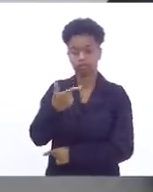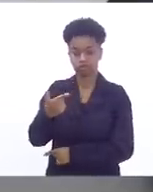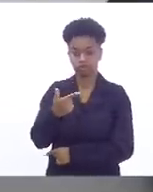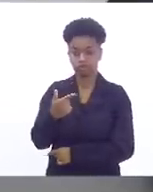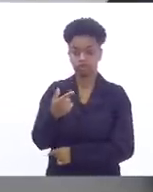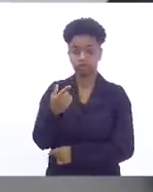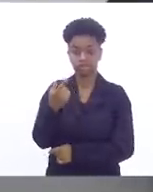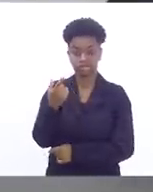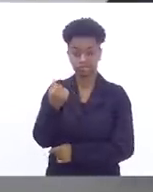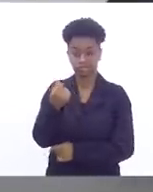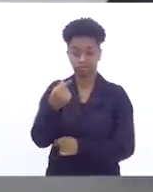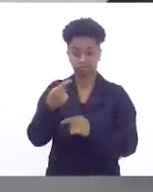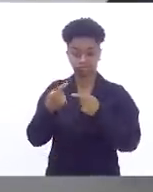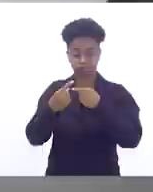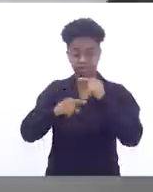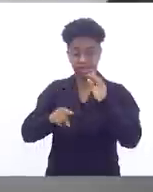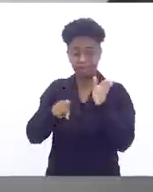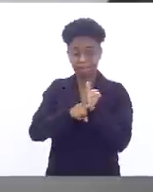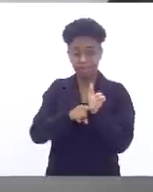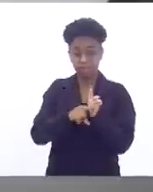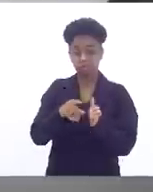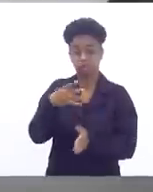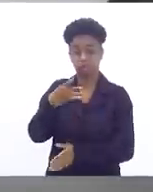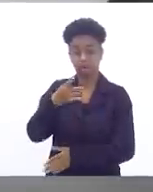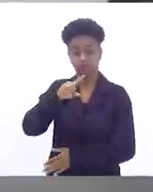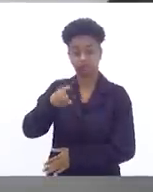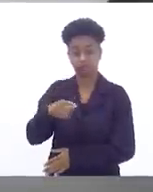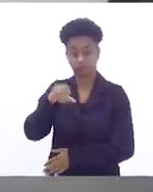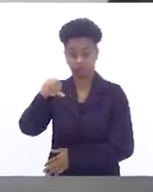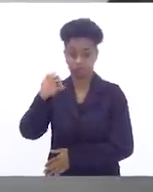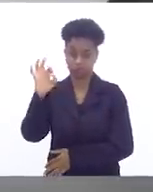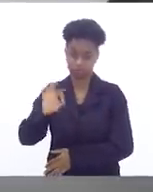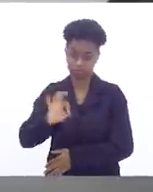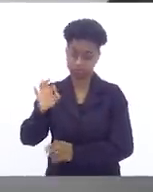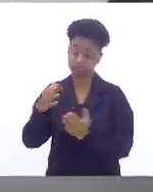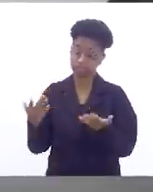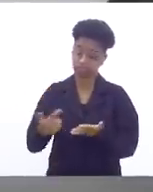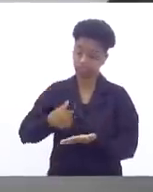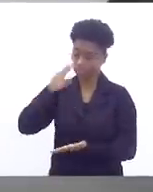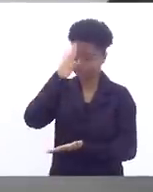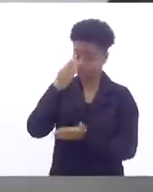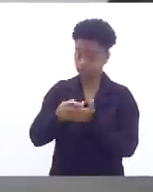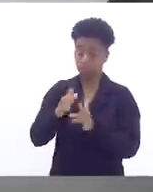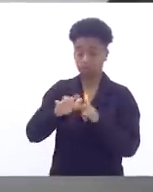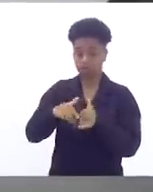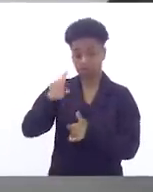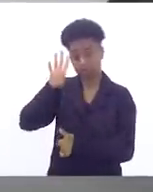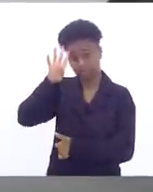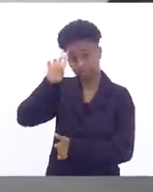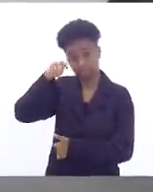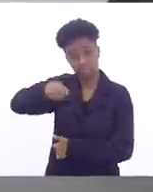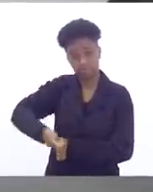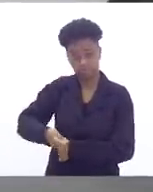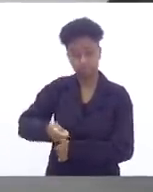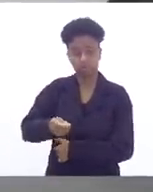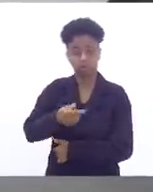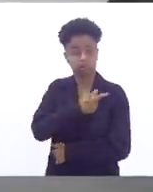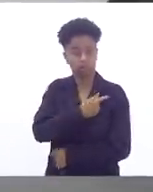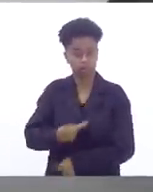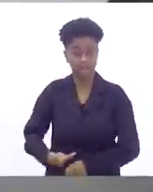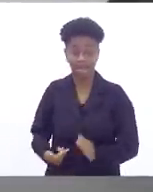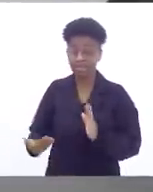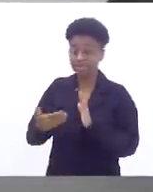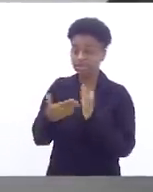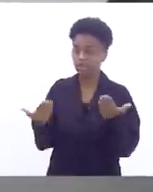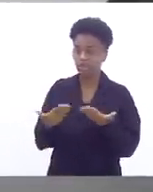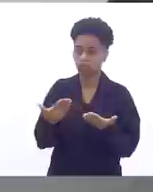ficou negativo em 4,9%. eu acredito que essa foi a decisão pela qual estado ainda o governo até hoje